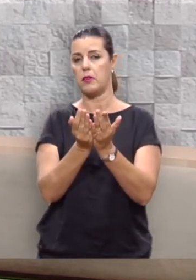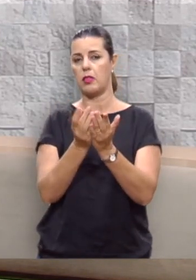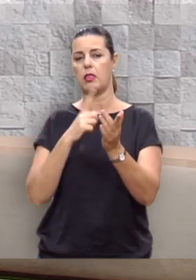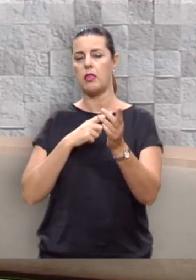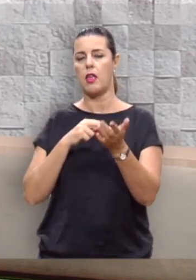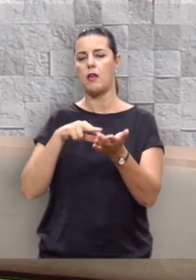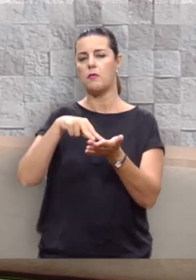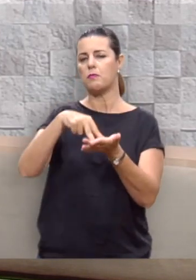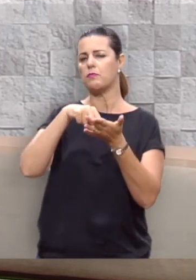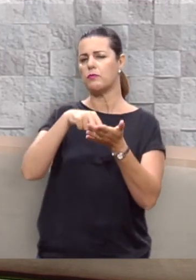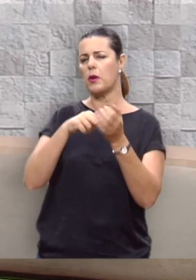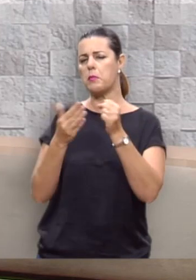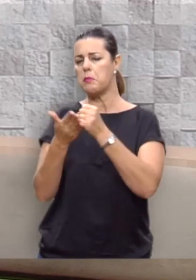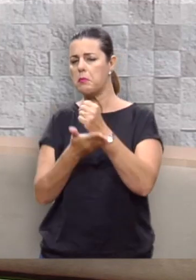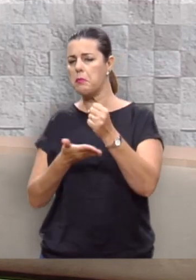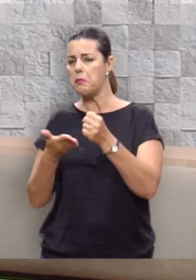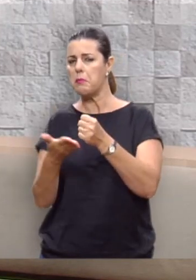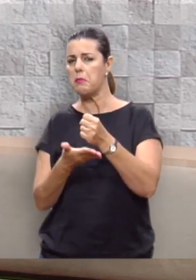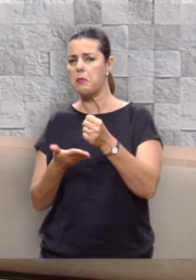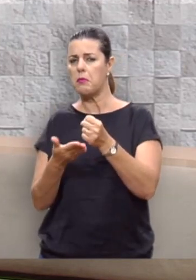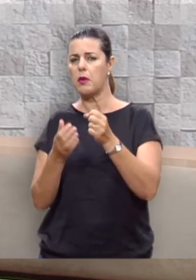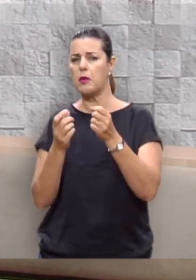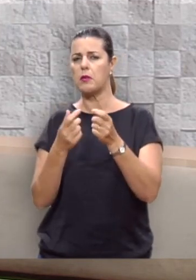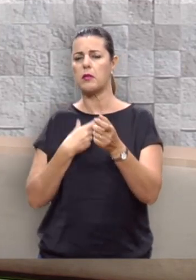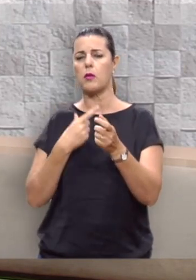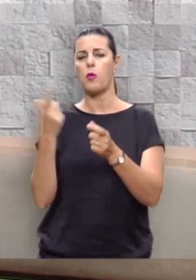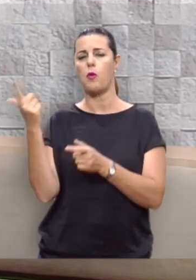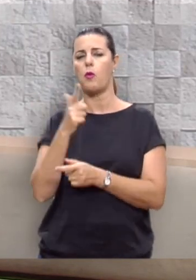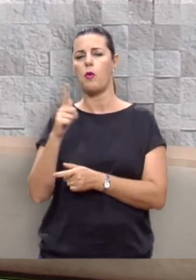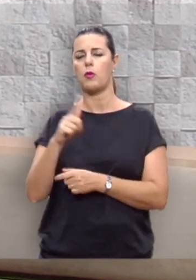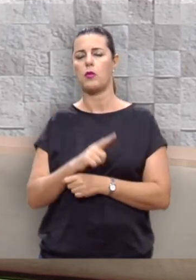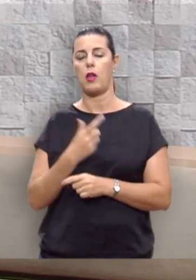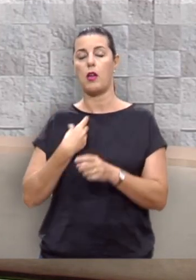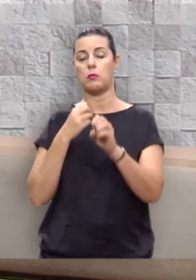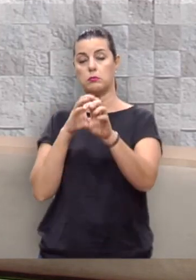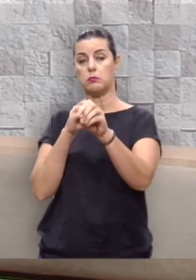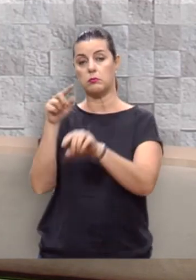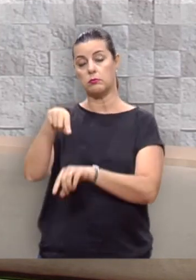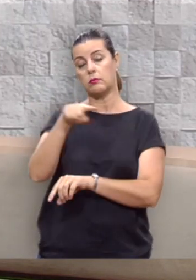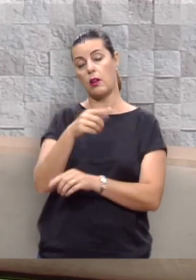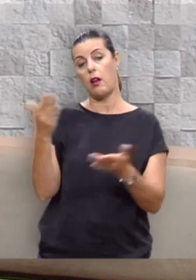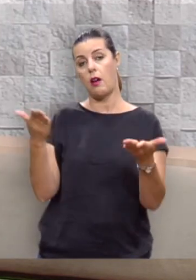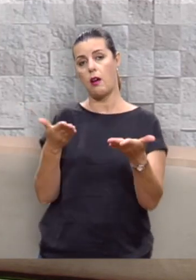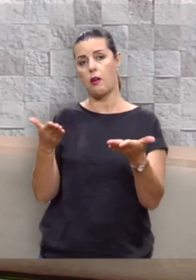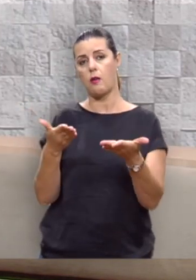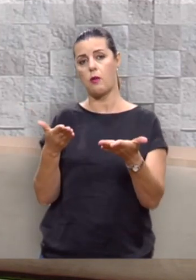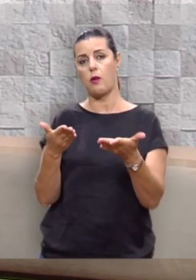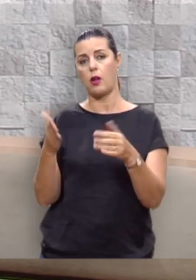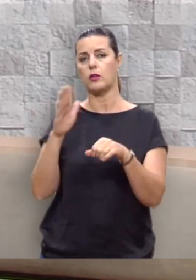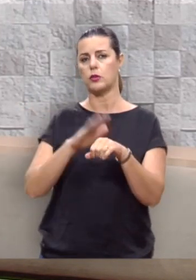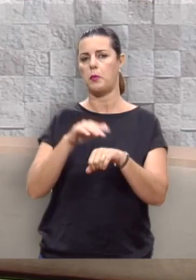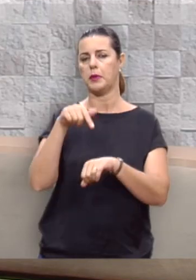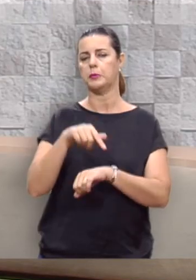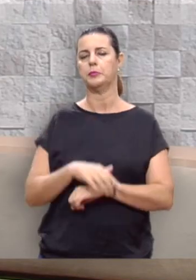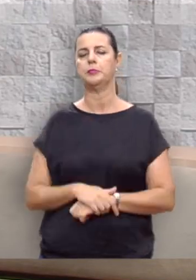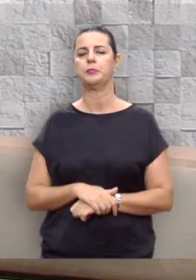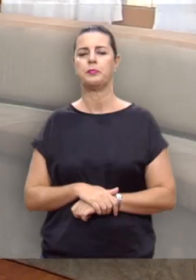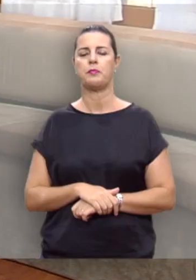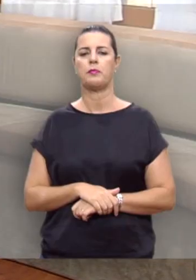alguns pilares que sustentaram este movimento, e eu gostaria de tratar agora desses